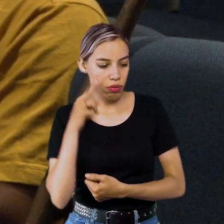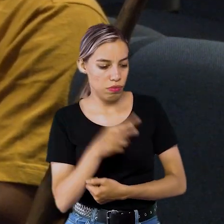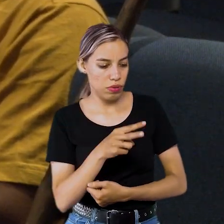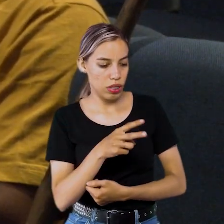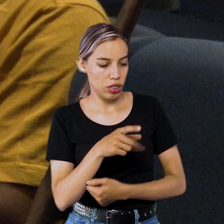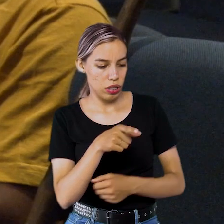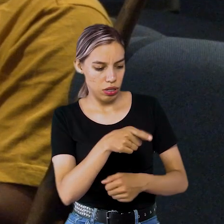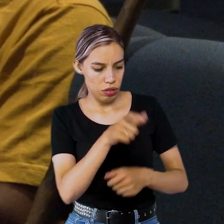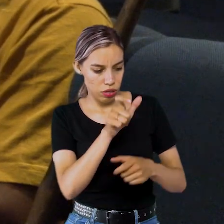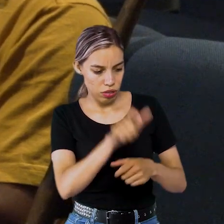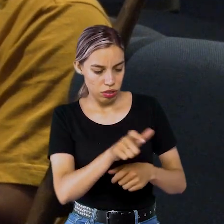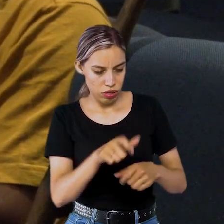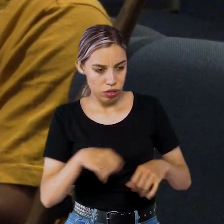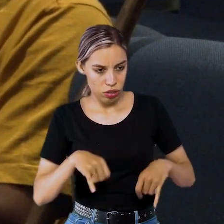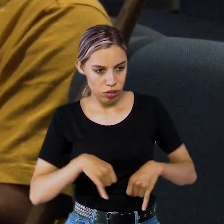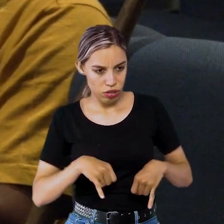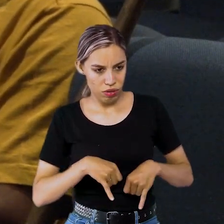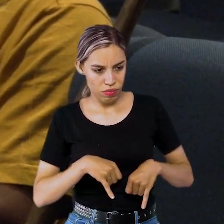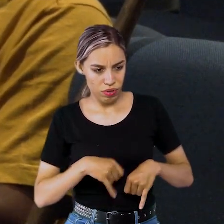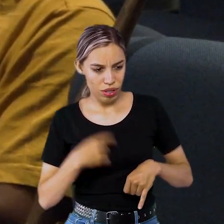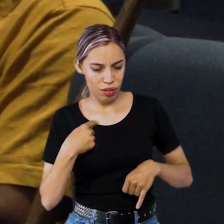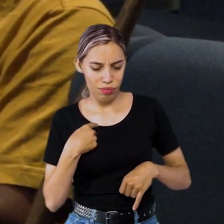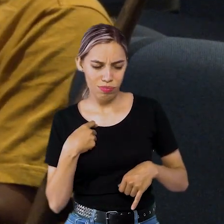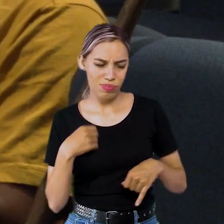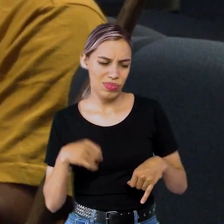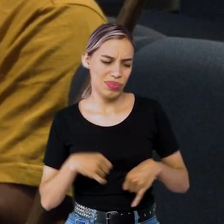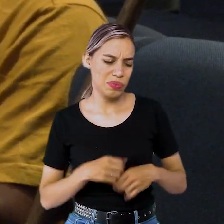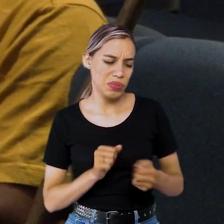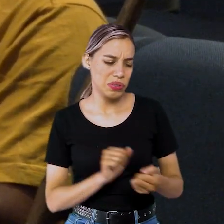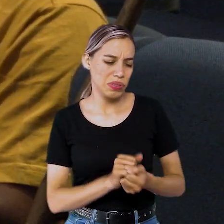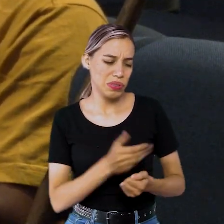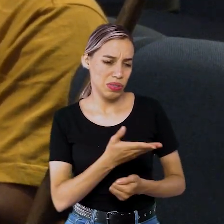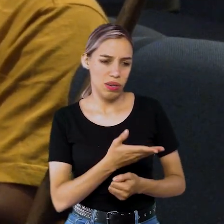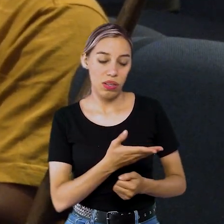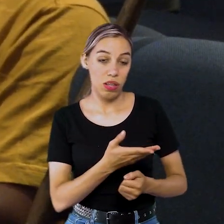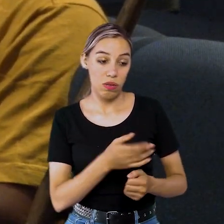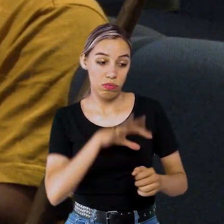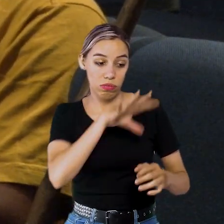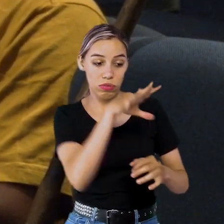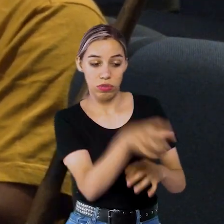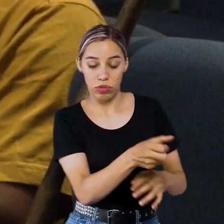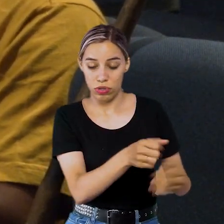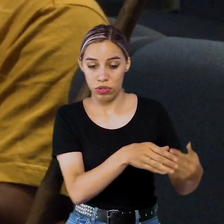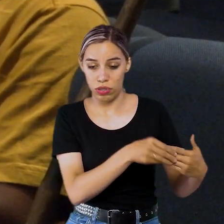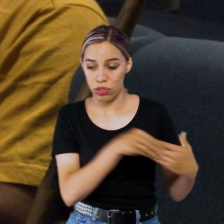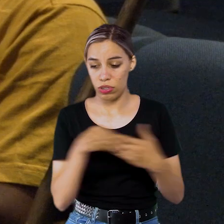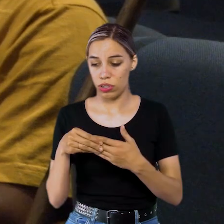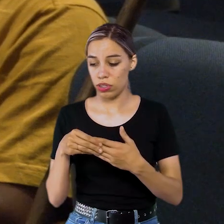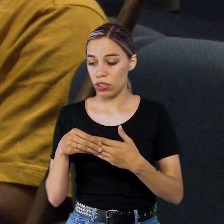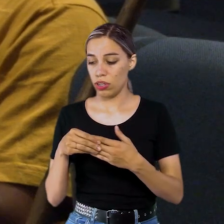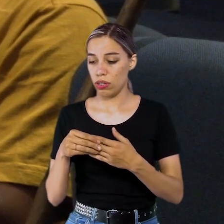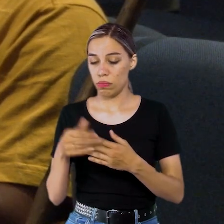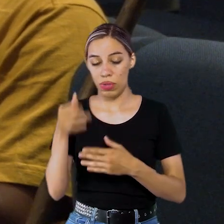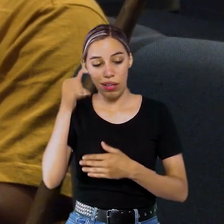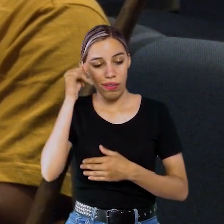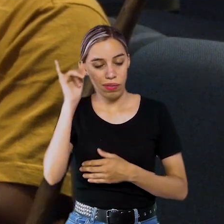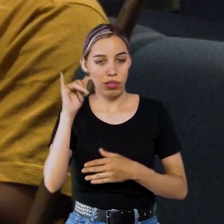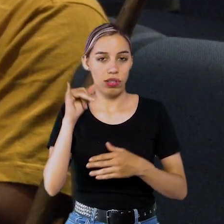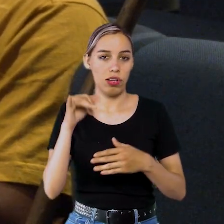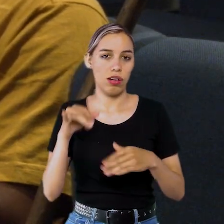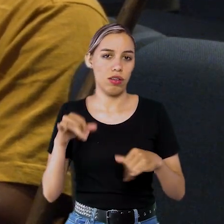sofrendo e não sofrer com ele, mas tirar ele do sofrimento para não aceitar que o sofrimento seja algo natural,